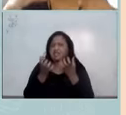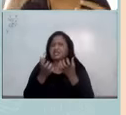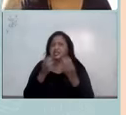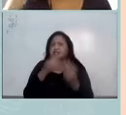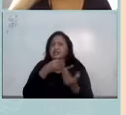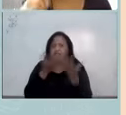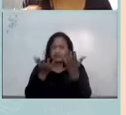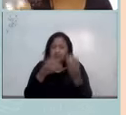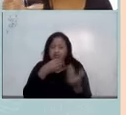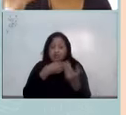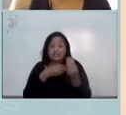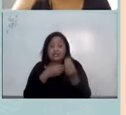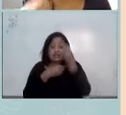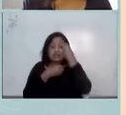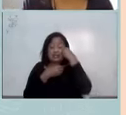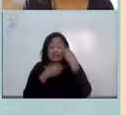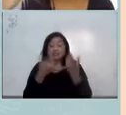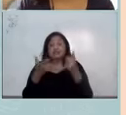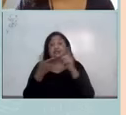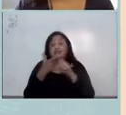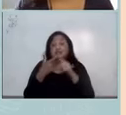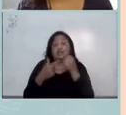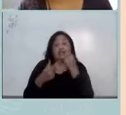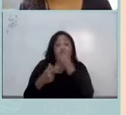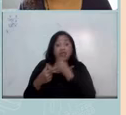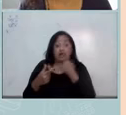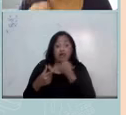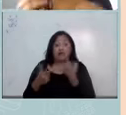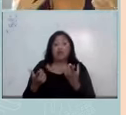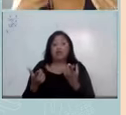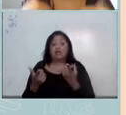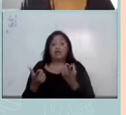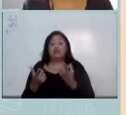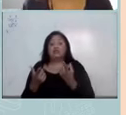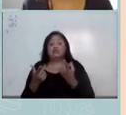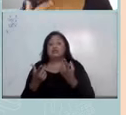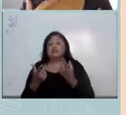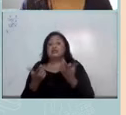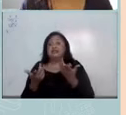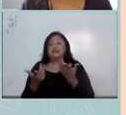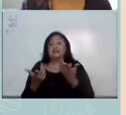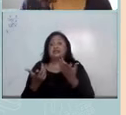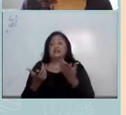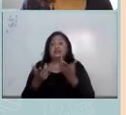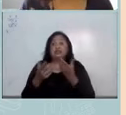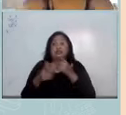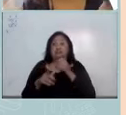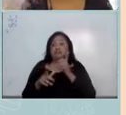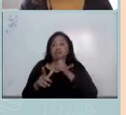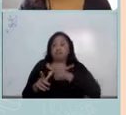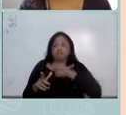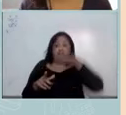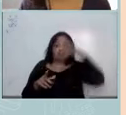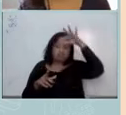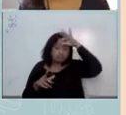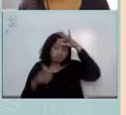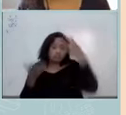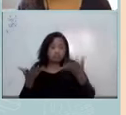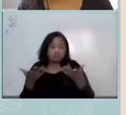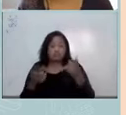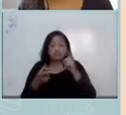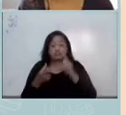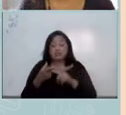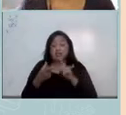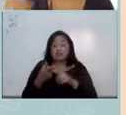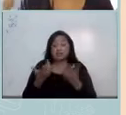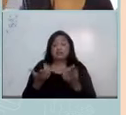nossas mucosas, na mucosa bucal, na mucosa oral, na mucosa genital, né, na mucosa gástrica, né, a gente tem também a ação do suco gástrico,